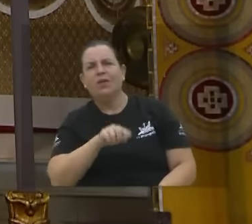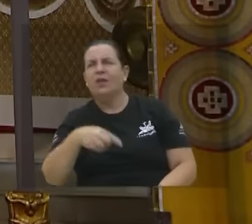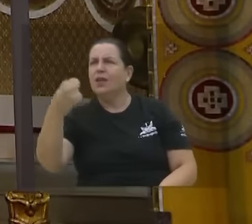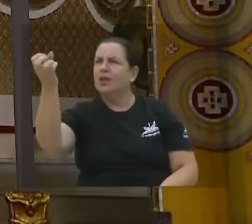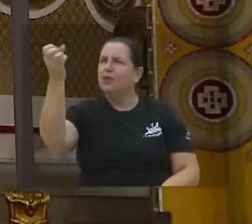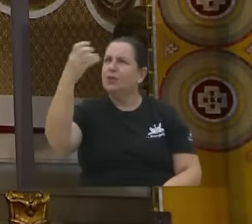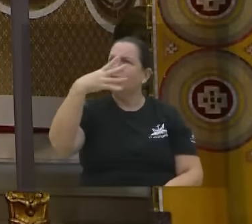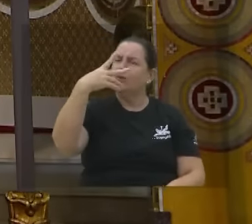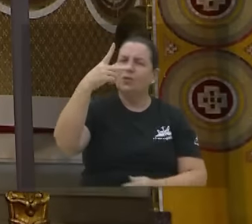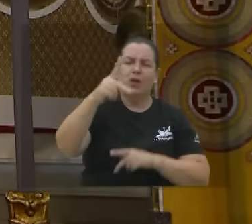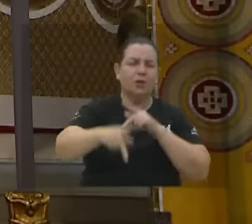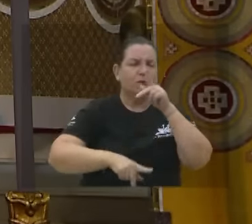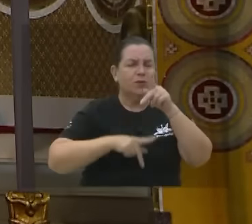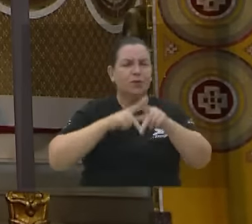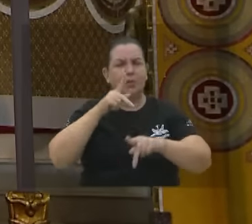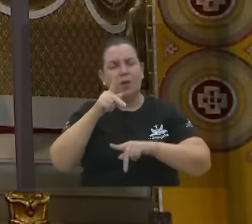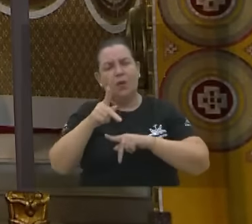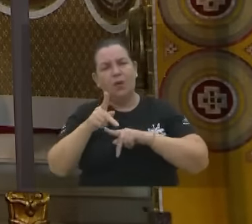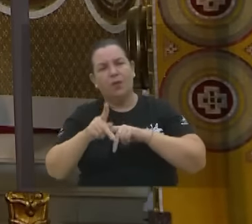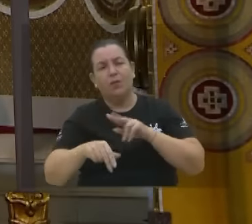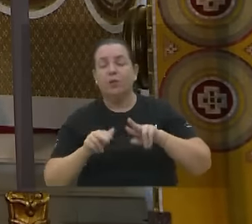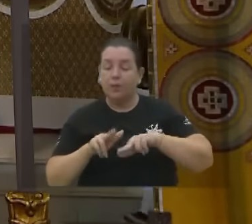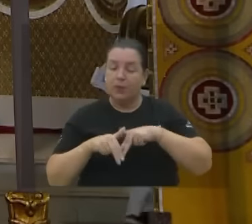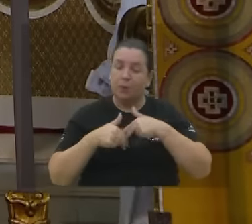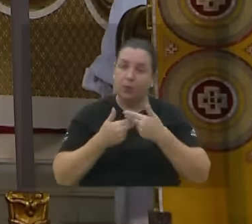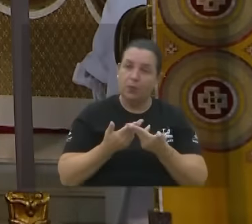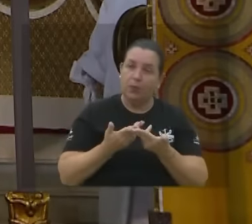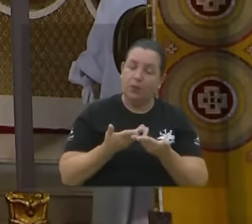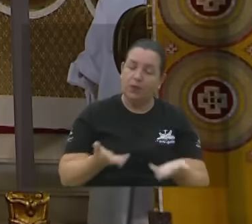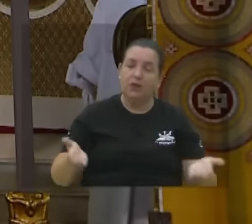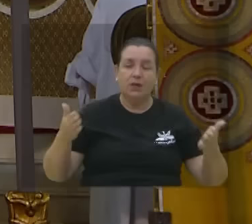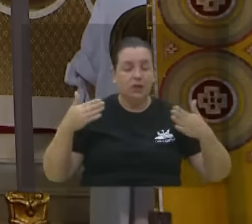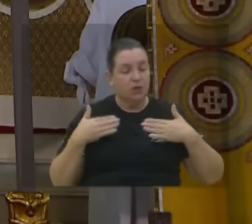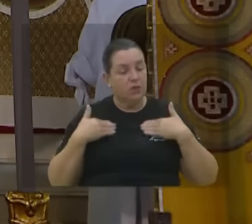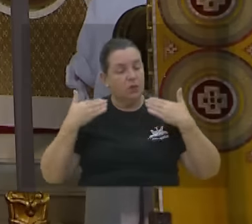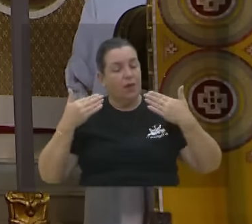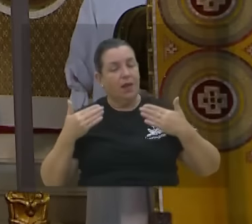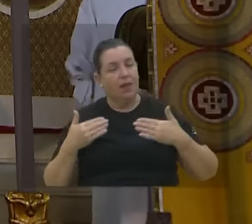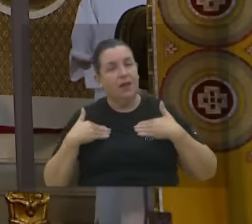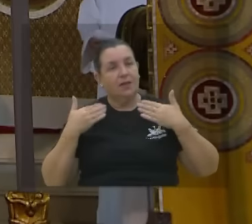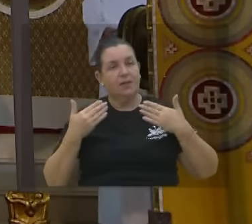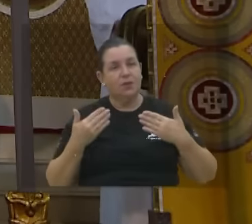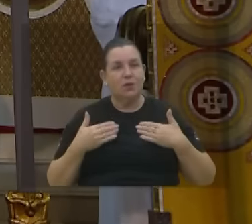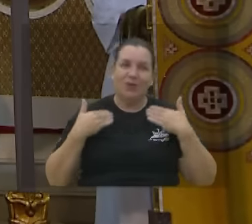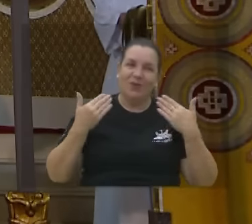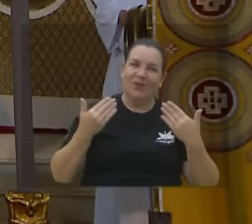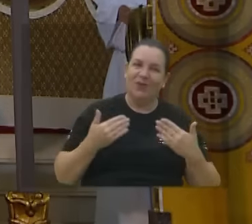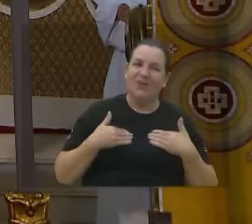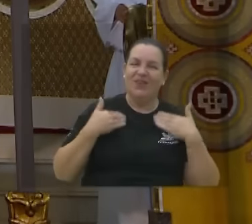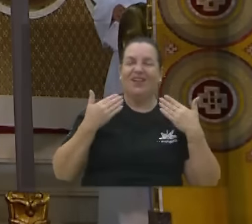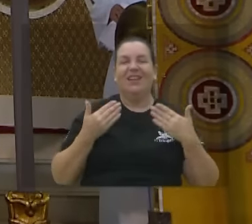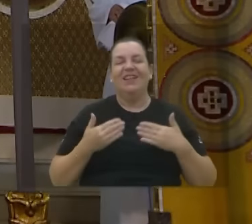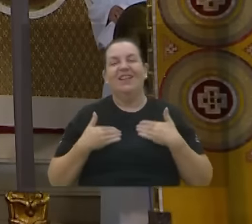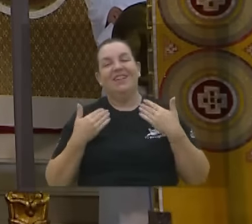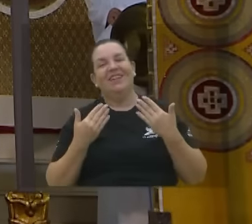Eu vejo sua luz no povo, por isso alegre